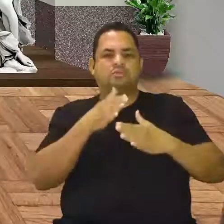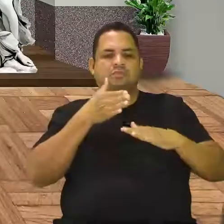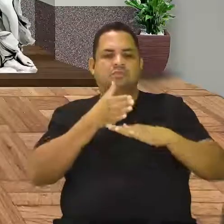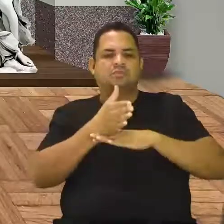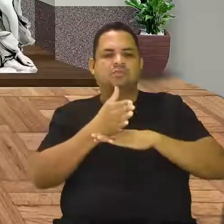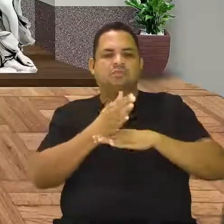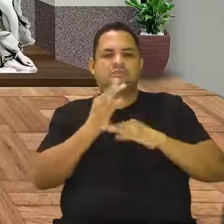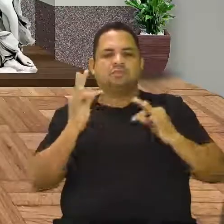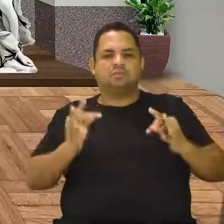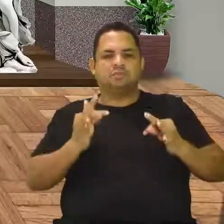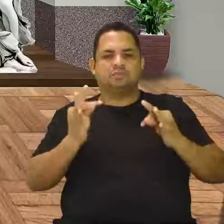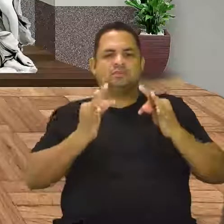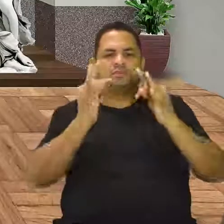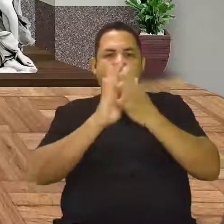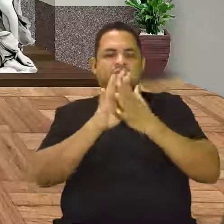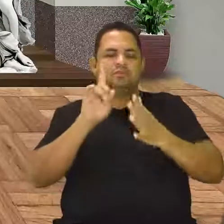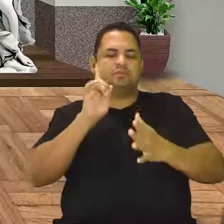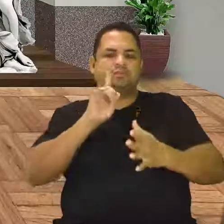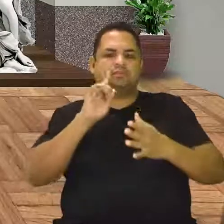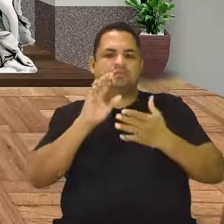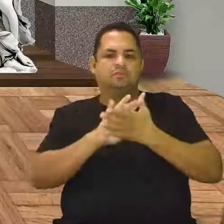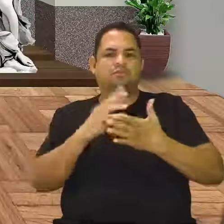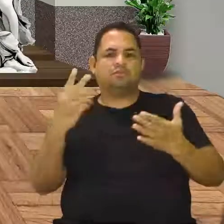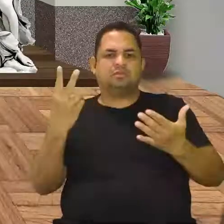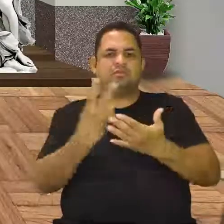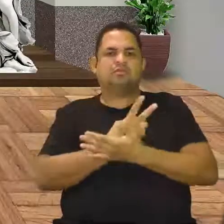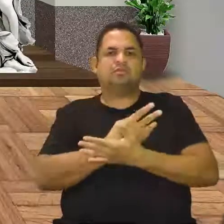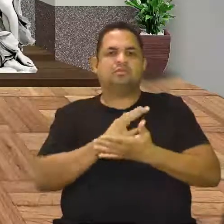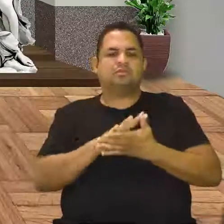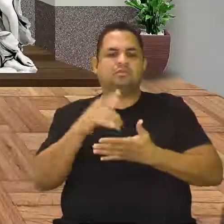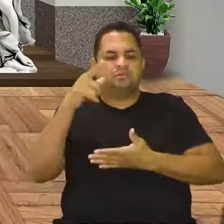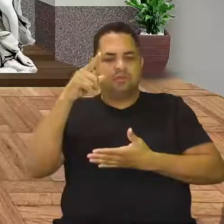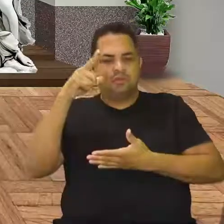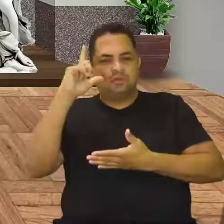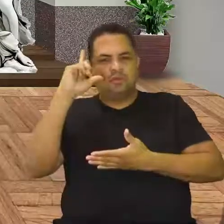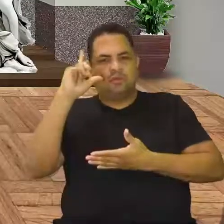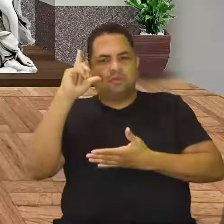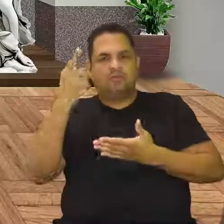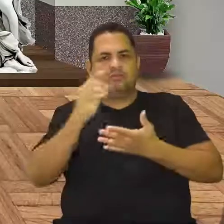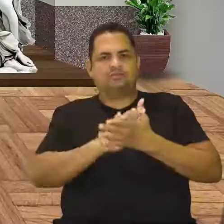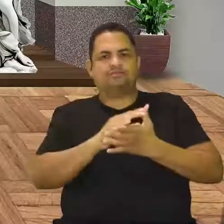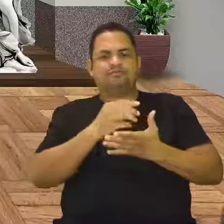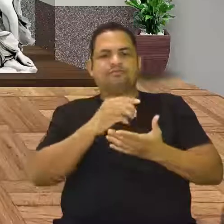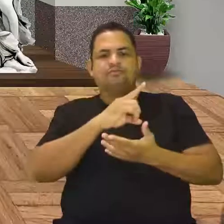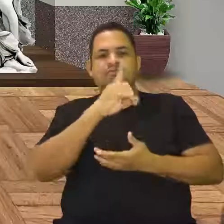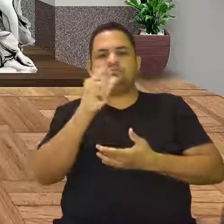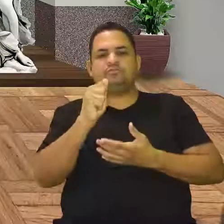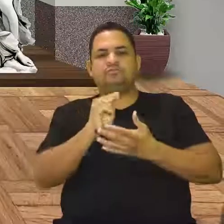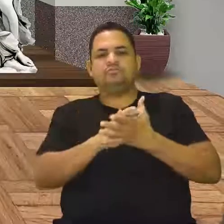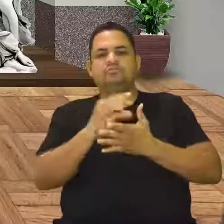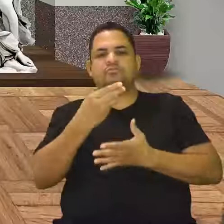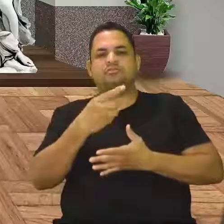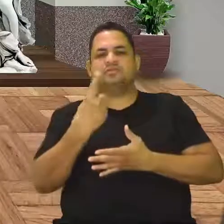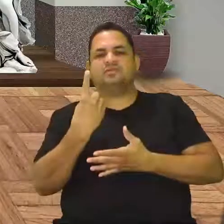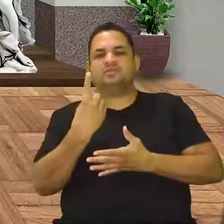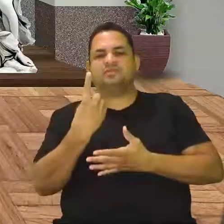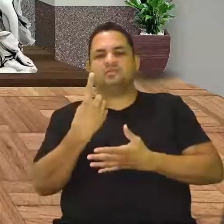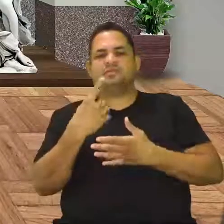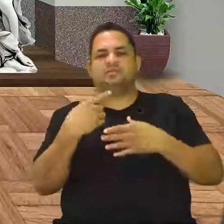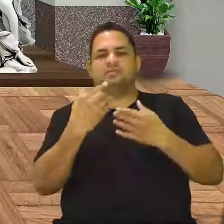tecnologia Americana o evento aconteceu ontem no dia Trinta e Um de